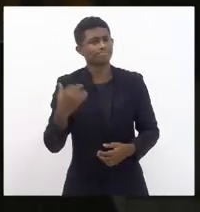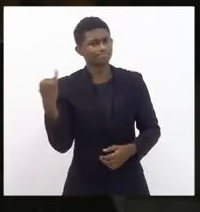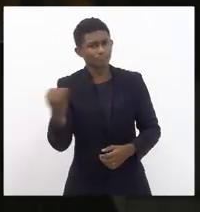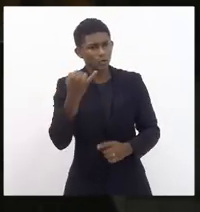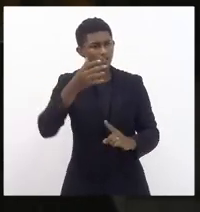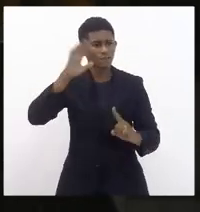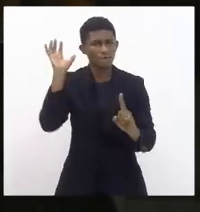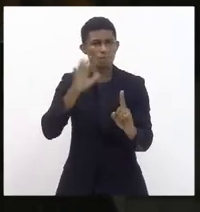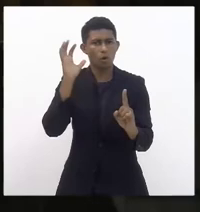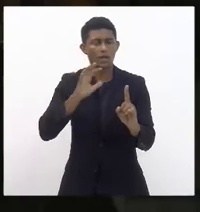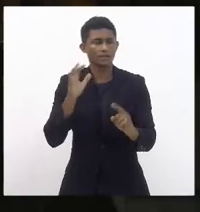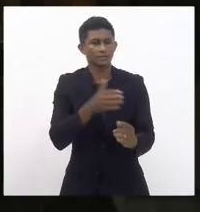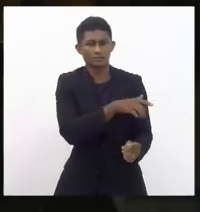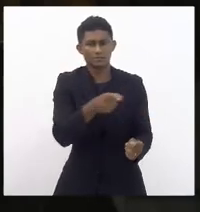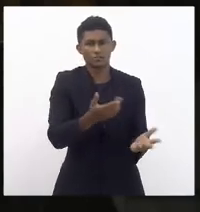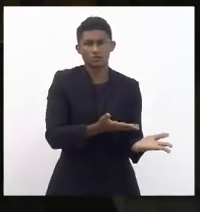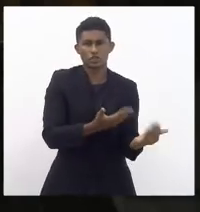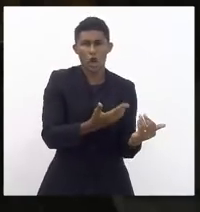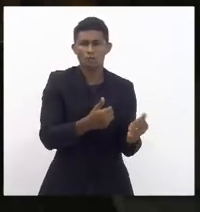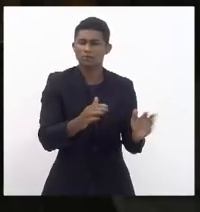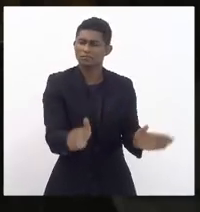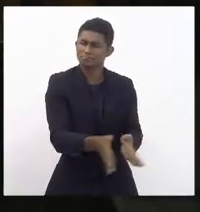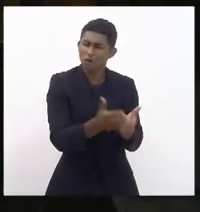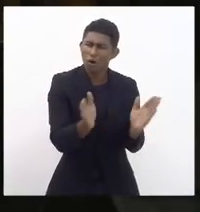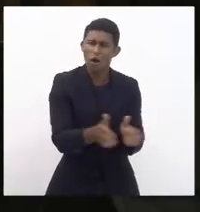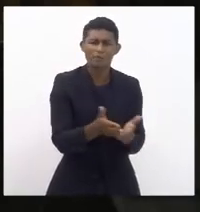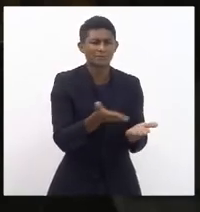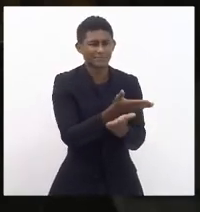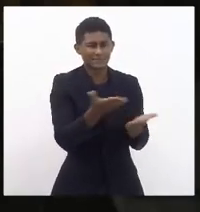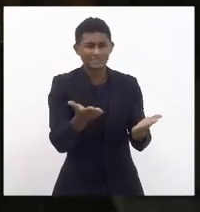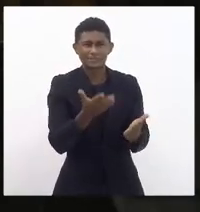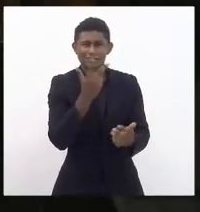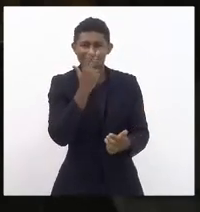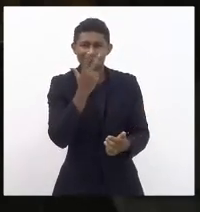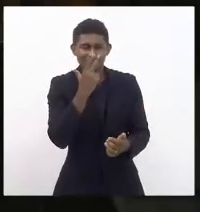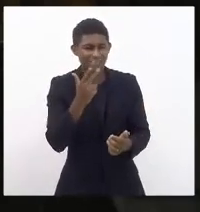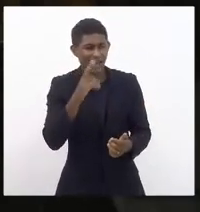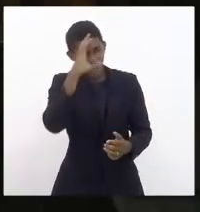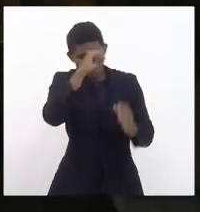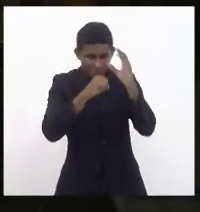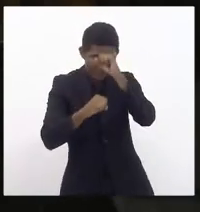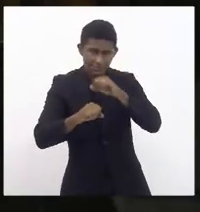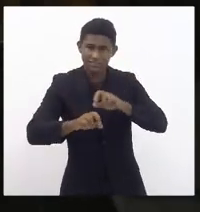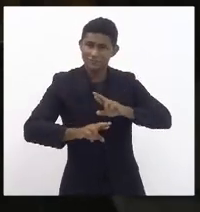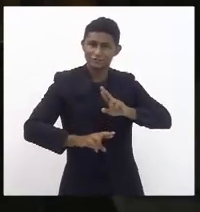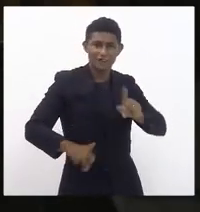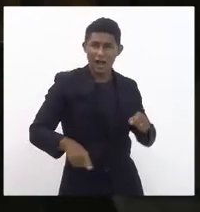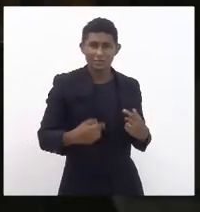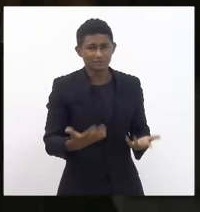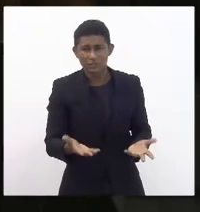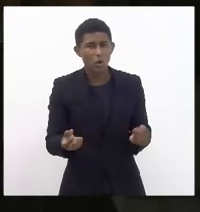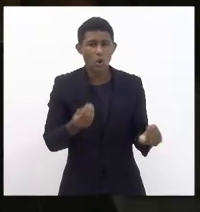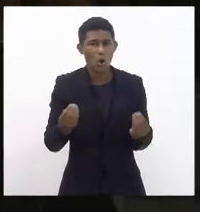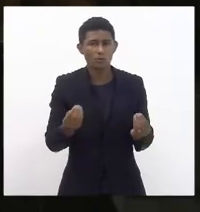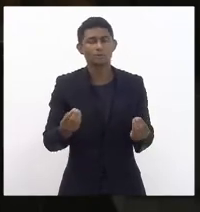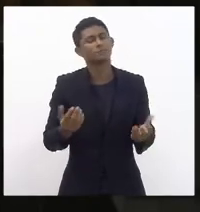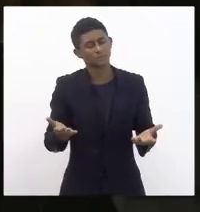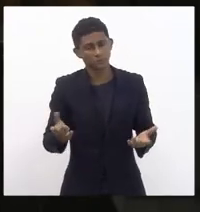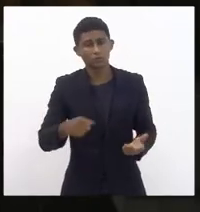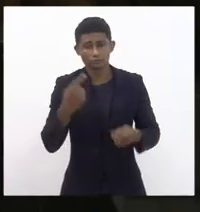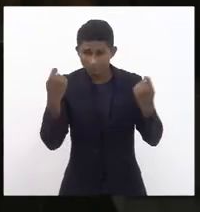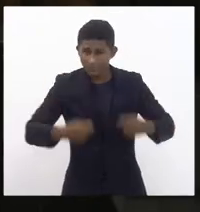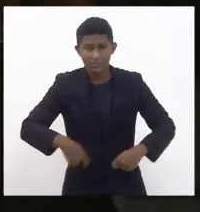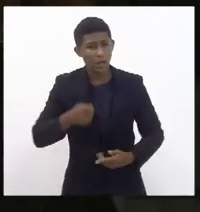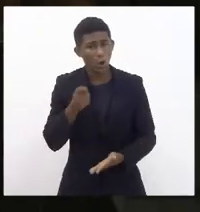e pessoalmente da Nossa Juventude pobre da Nossa Juventude periférica Oi e a gente tem a obrigação de conseguir